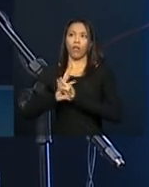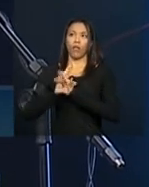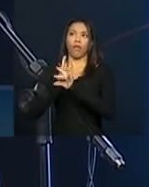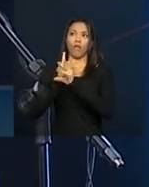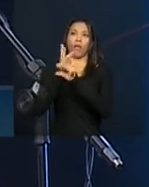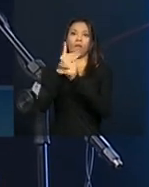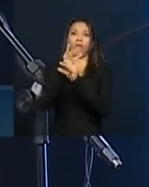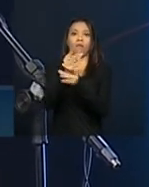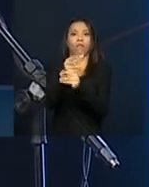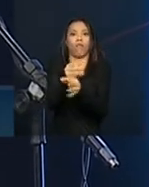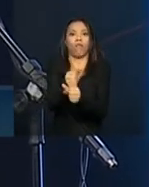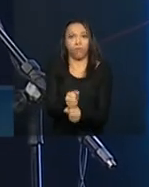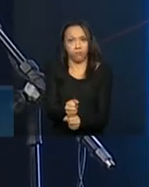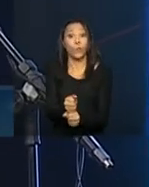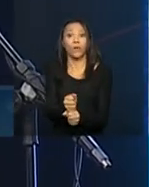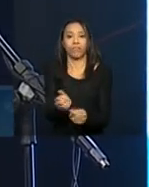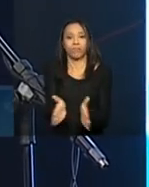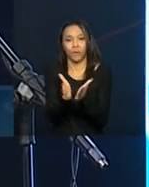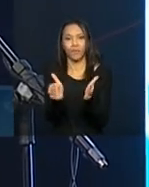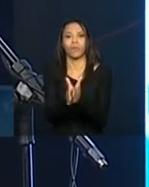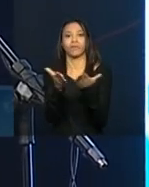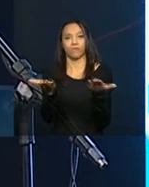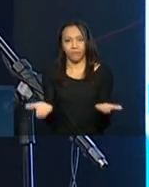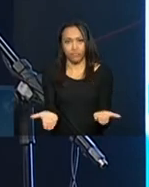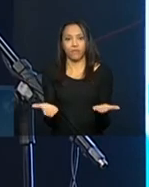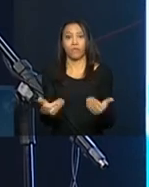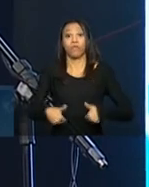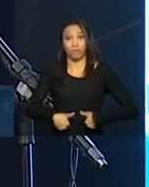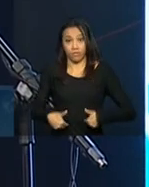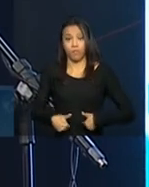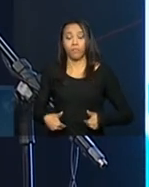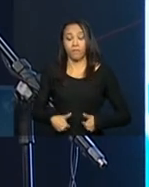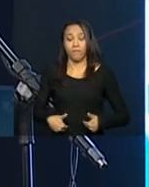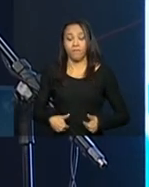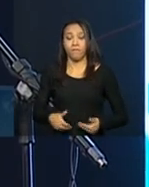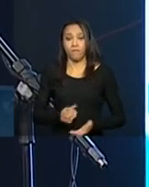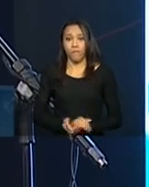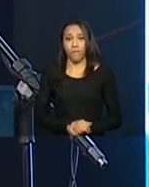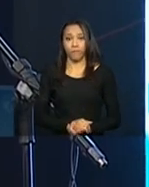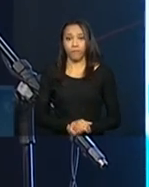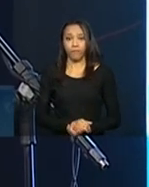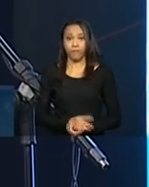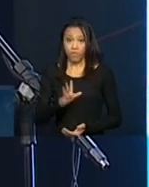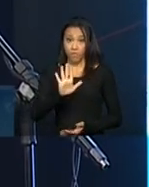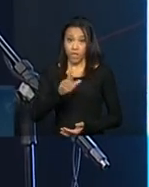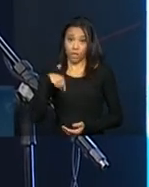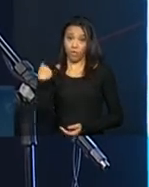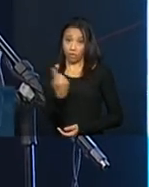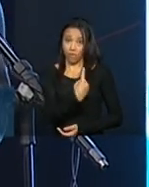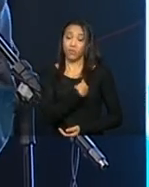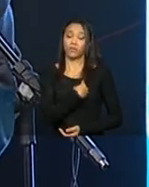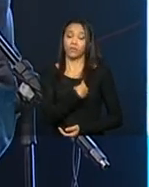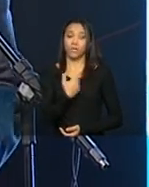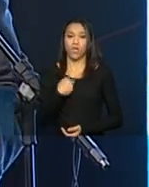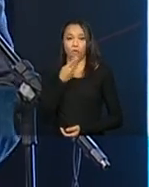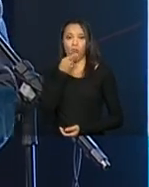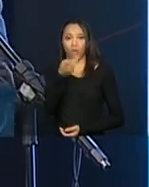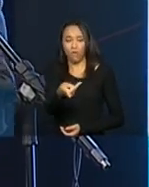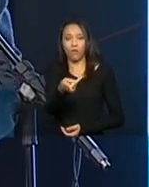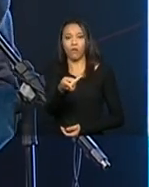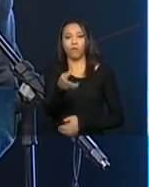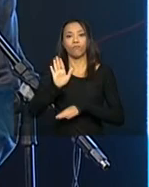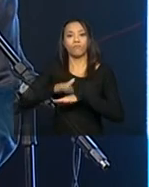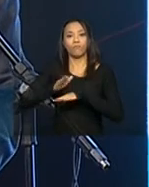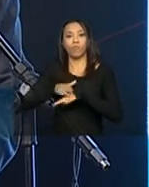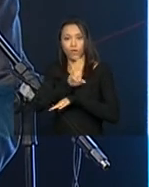exclusão, de pobreza, de fome. E para nós, e eu falo no nome